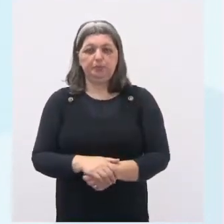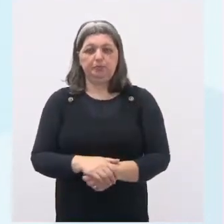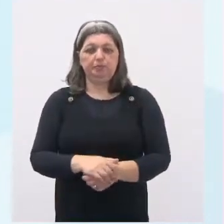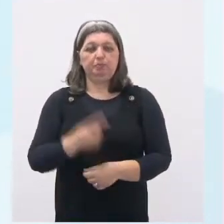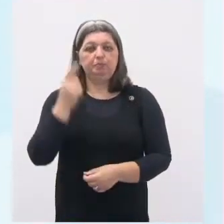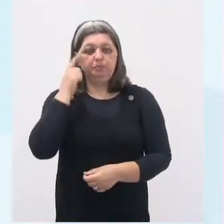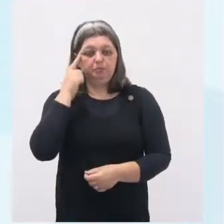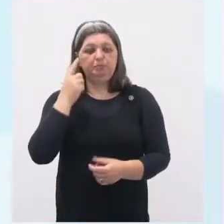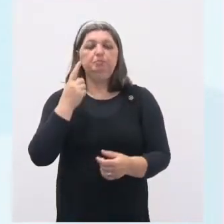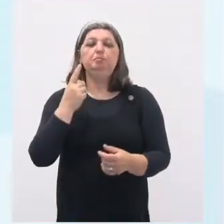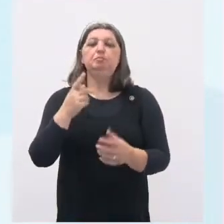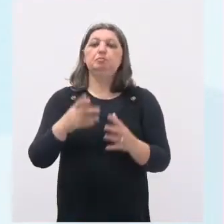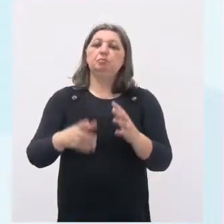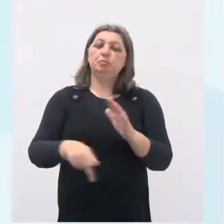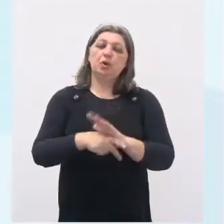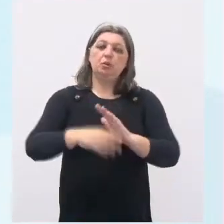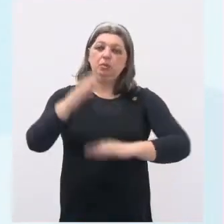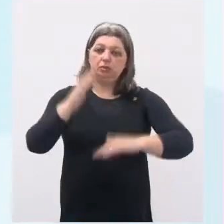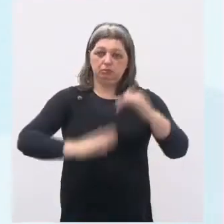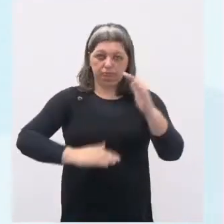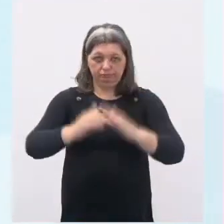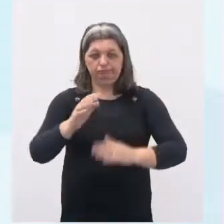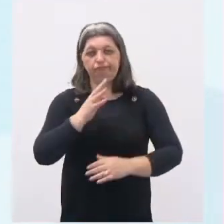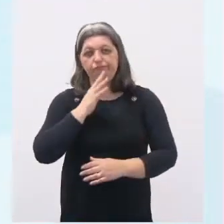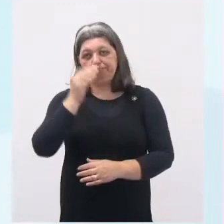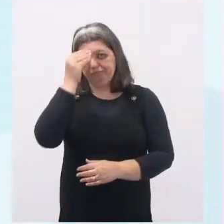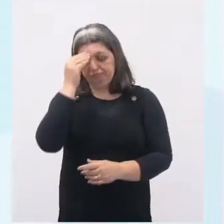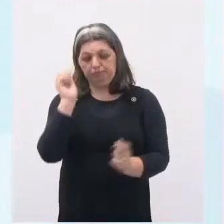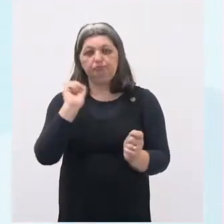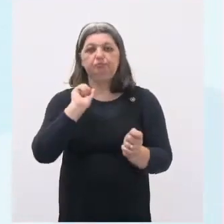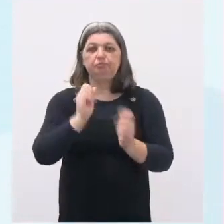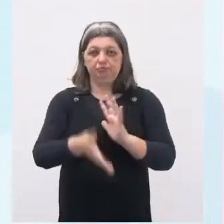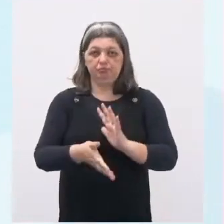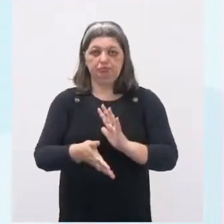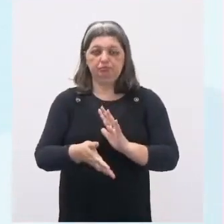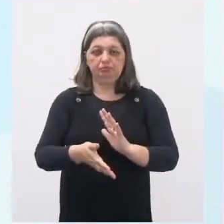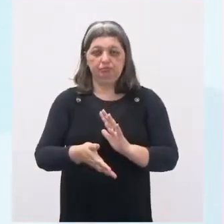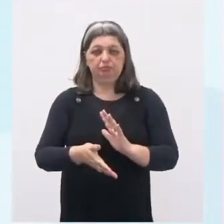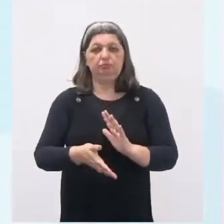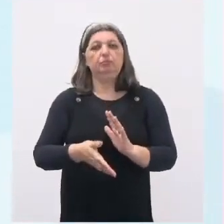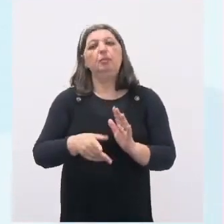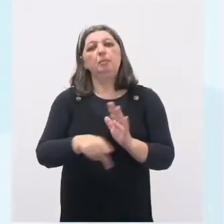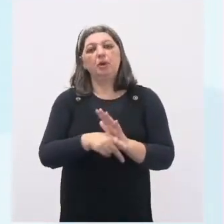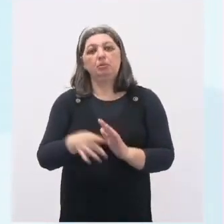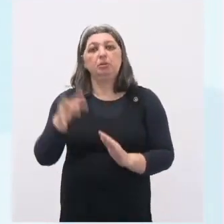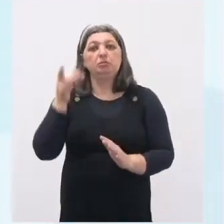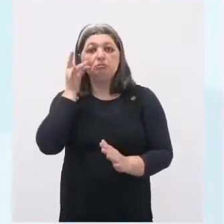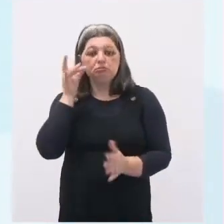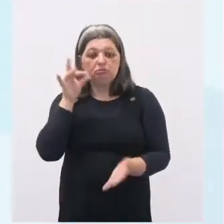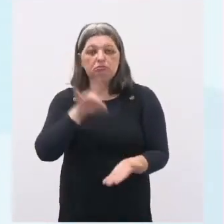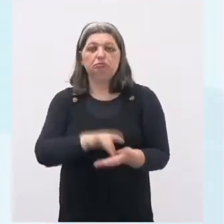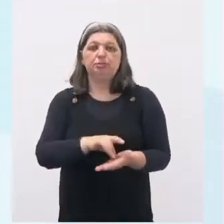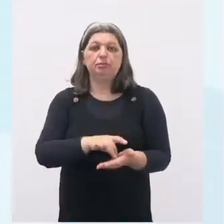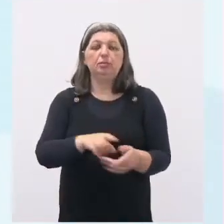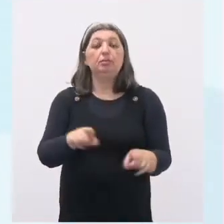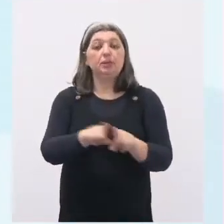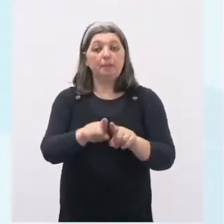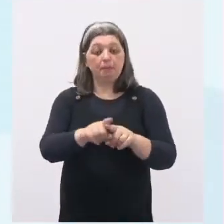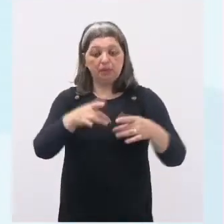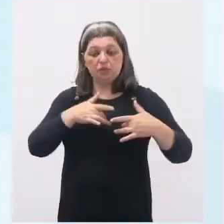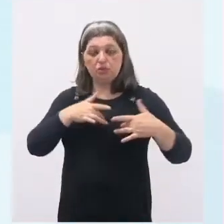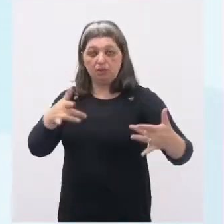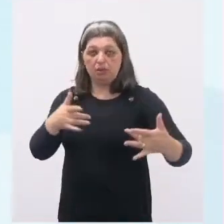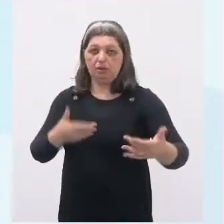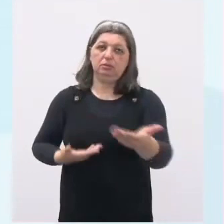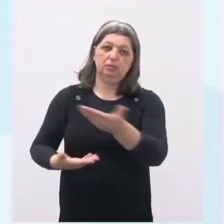os conhecimentos, as habilidades e as atitudes, né, de uma forma concreta e solidária, né,